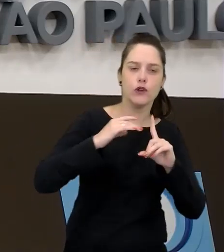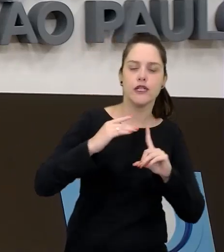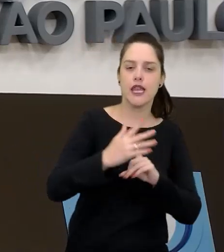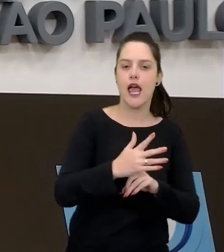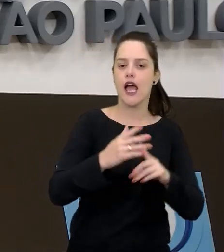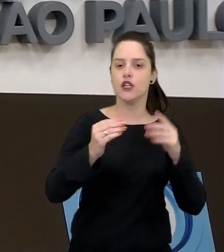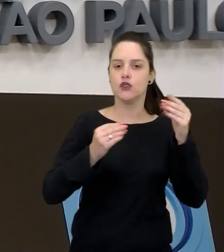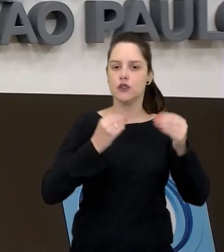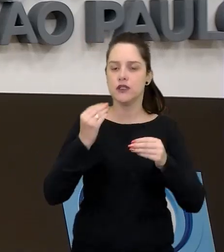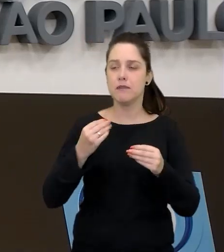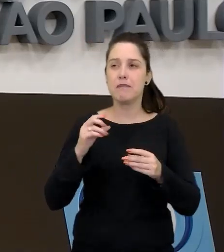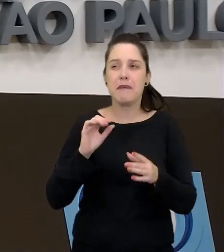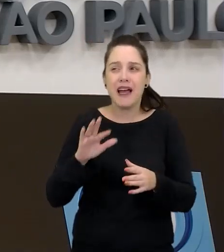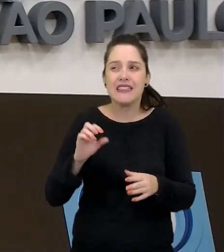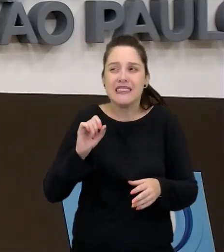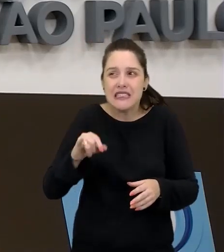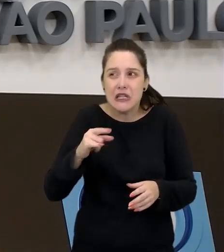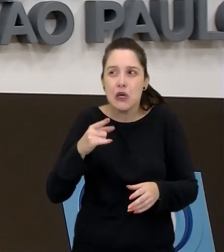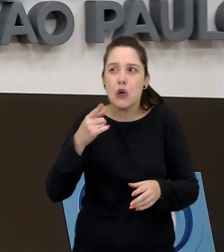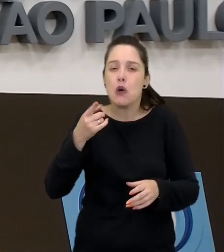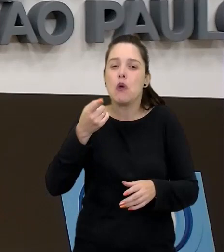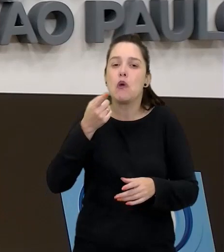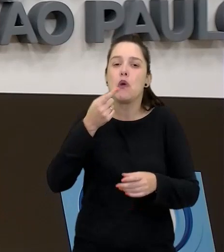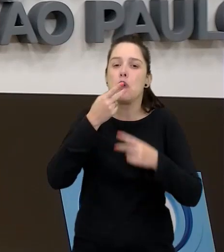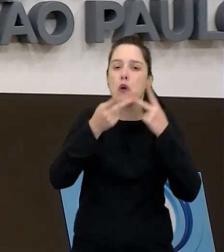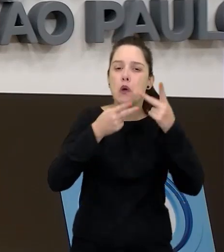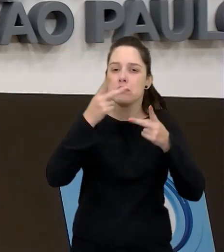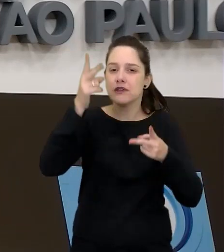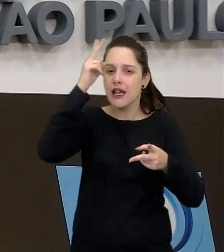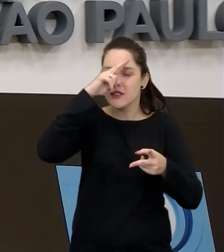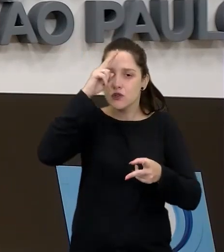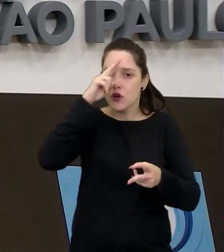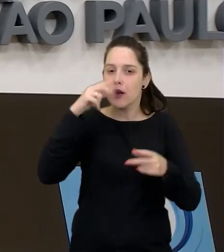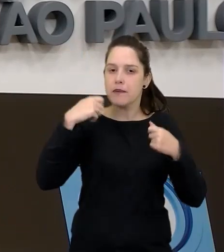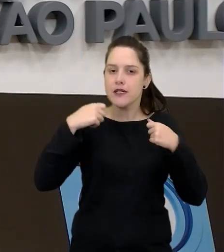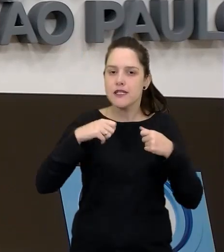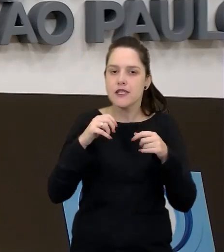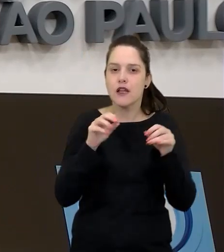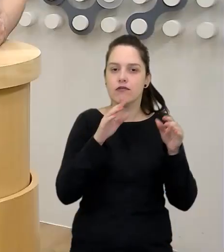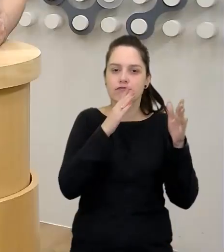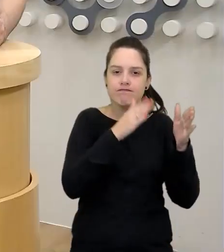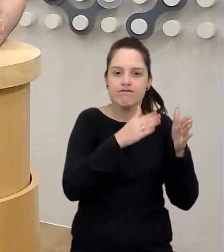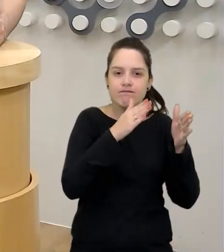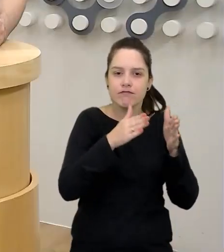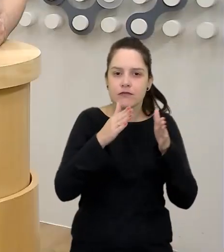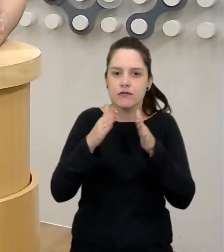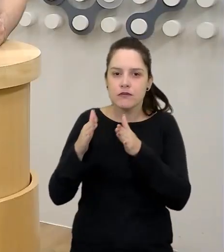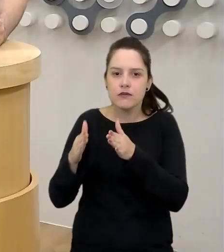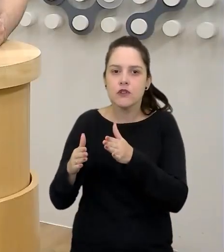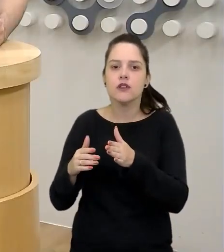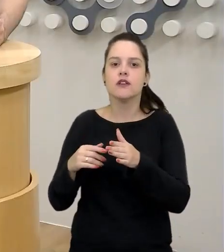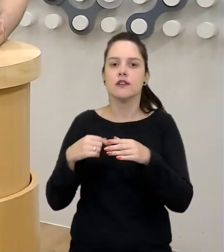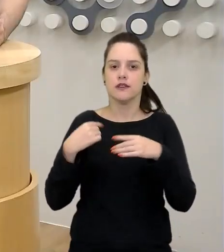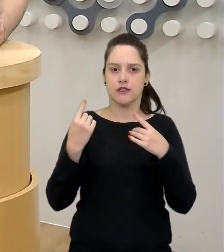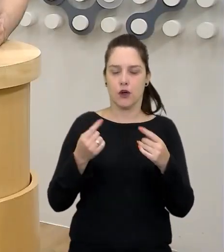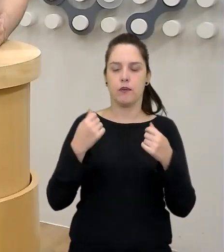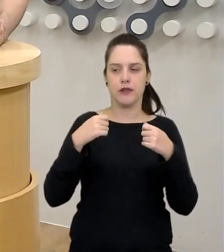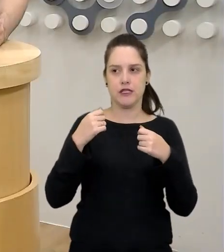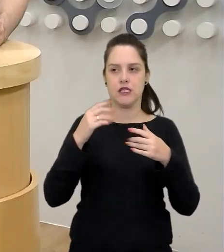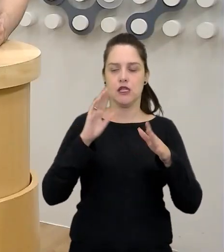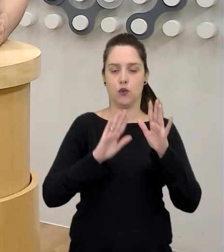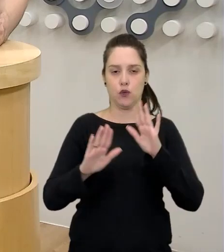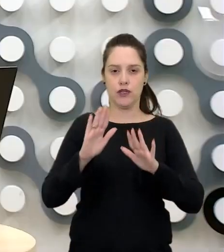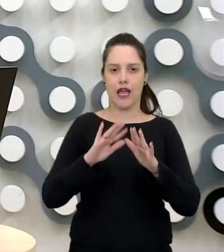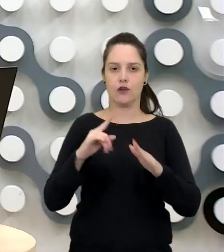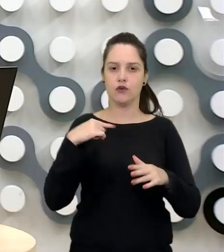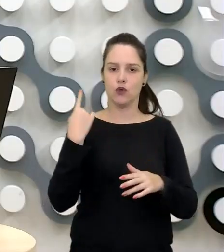Então, contar histórias, tem muitos autores que vão defender que contar histórias é o que nos faz humanos. Nossa, que